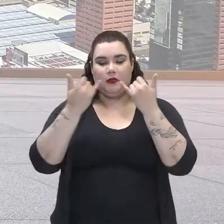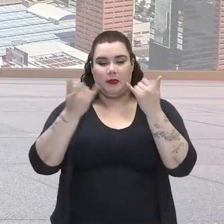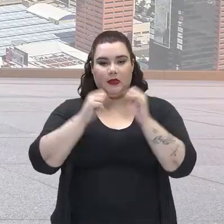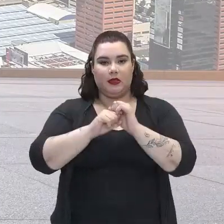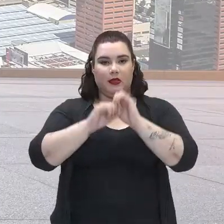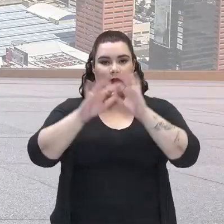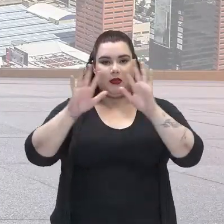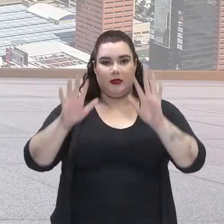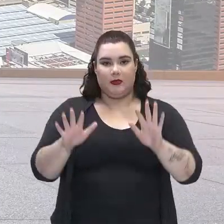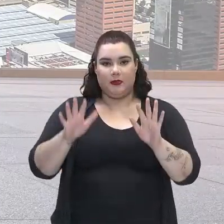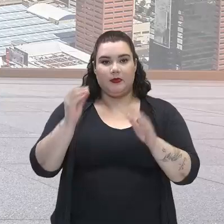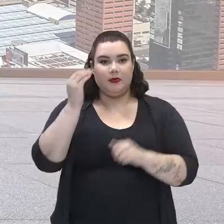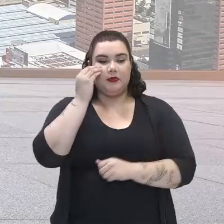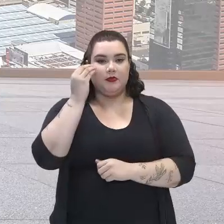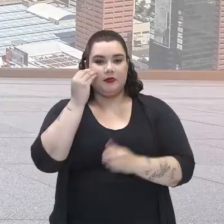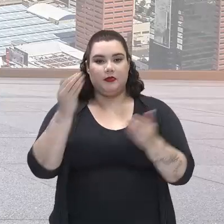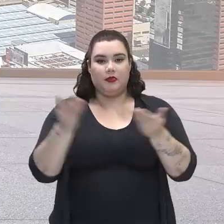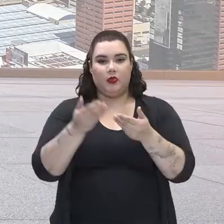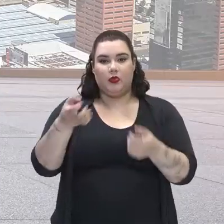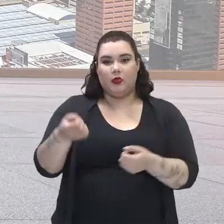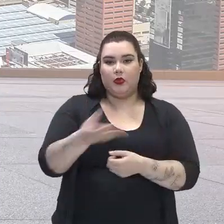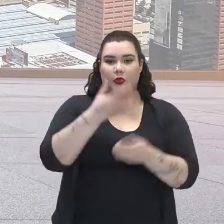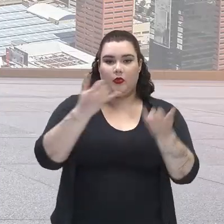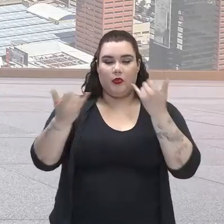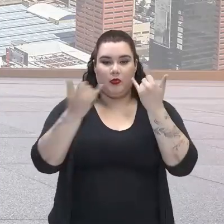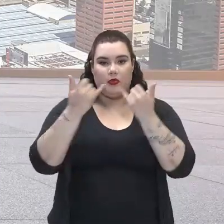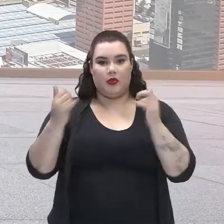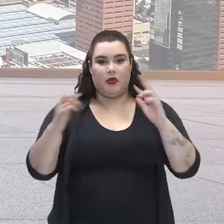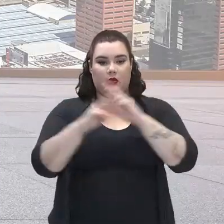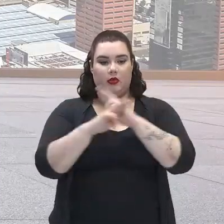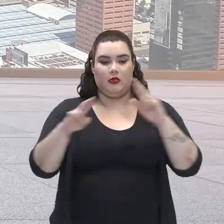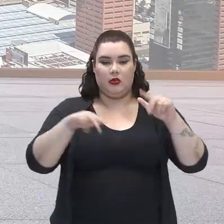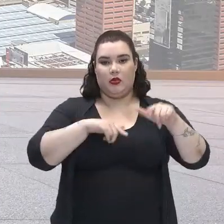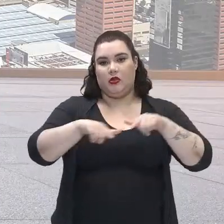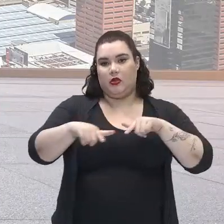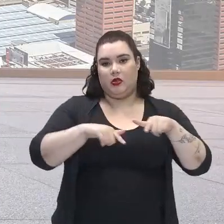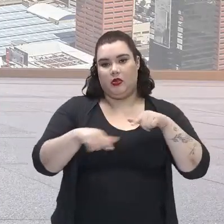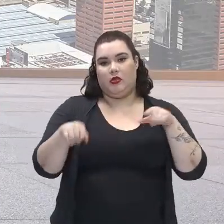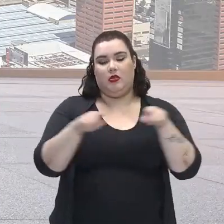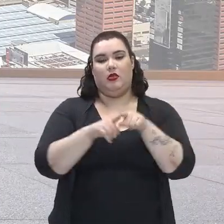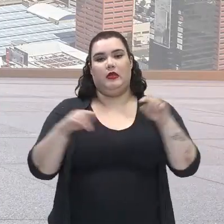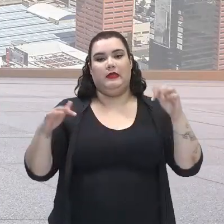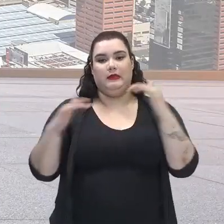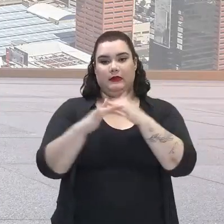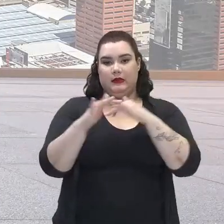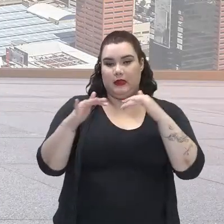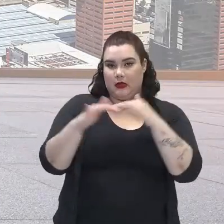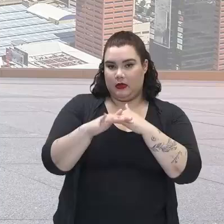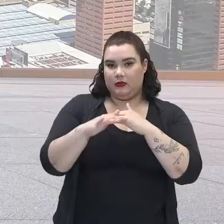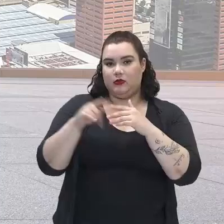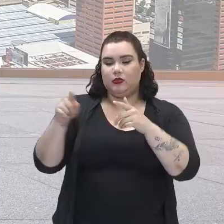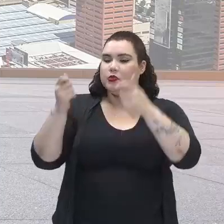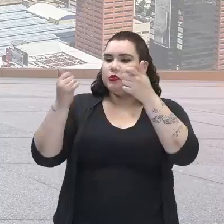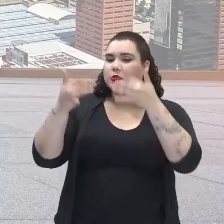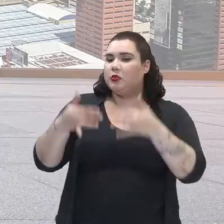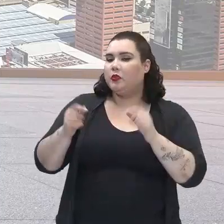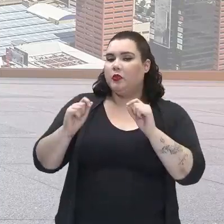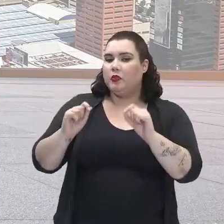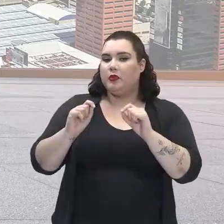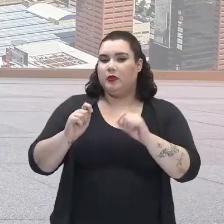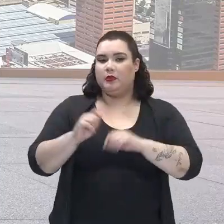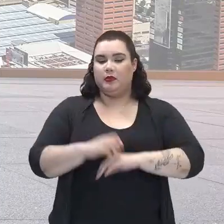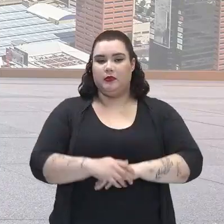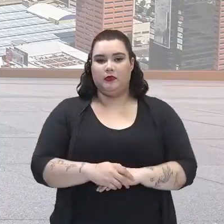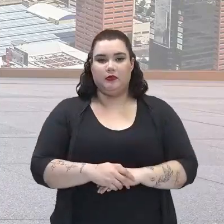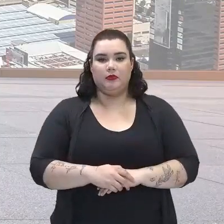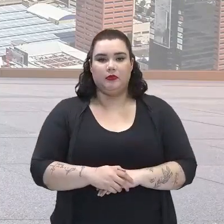querida? Vamos verificar novas informações relacionadas aí ao trabalho, à situação nas grandes cidades, né? O que você trouxe aí pra gente, Cunhantã? É